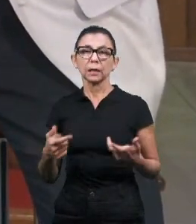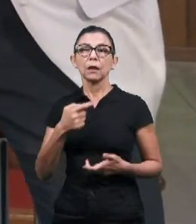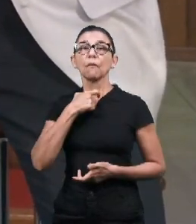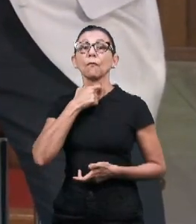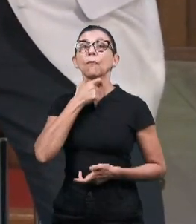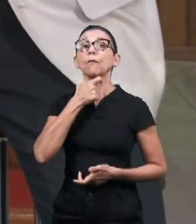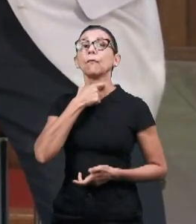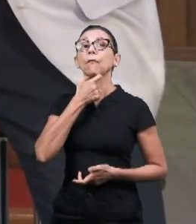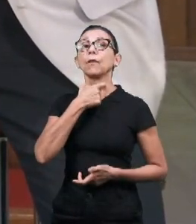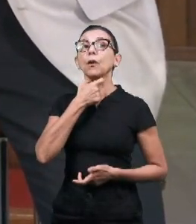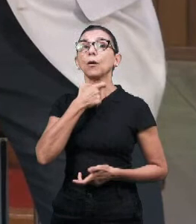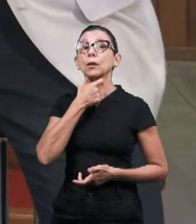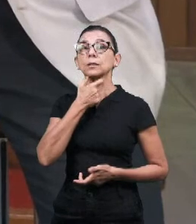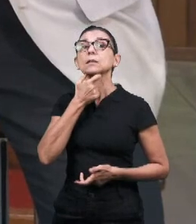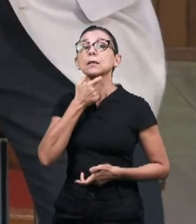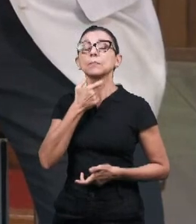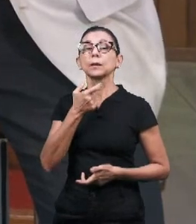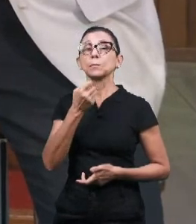ou instrumentistas já mais